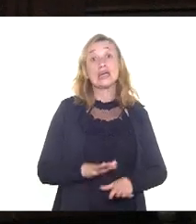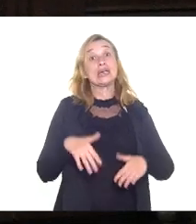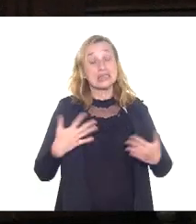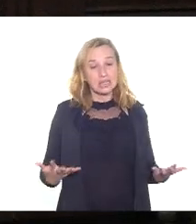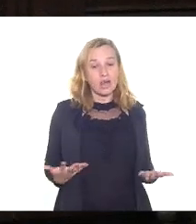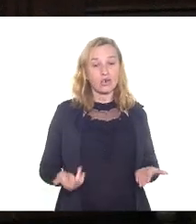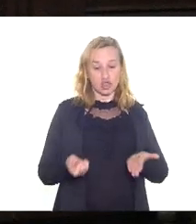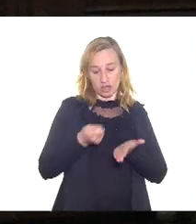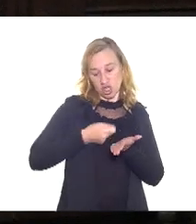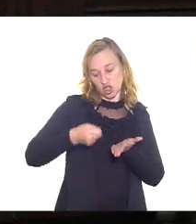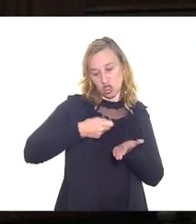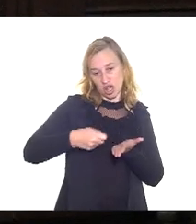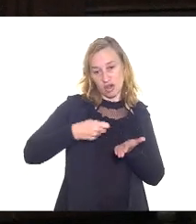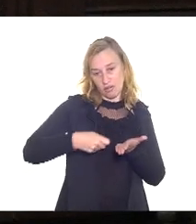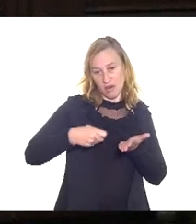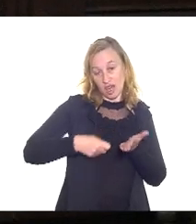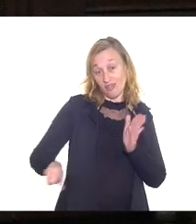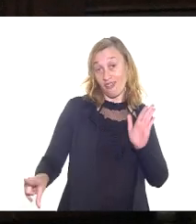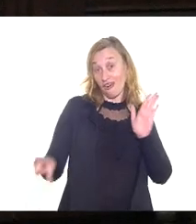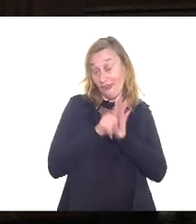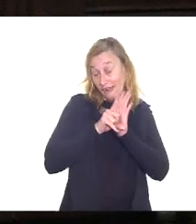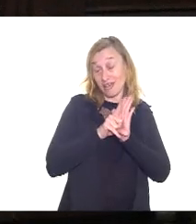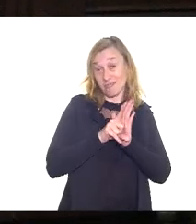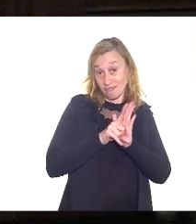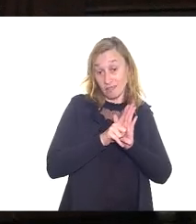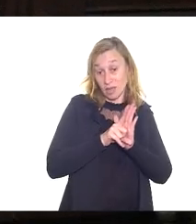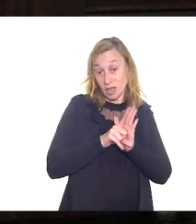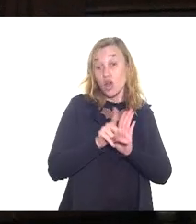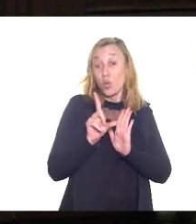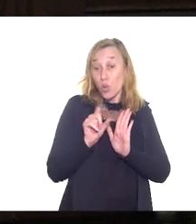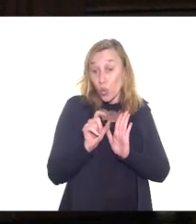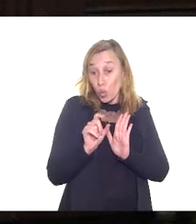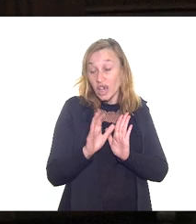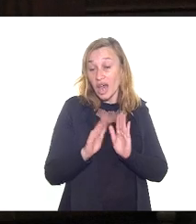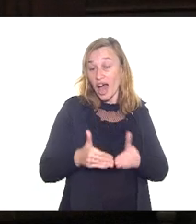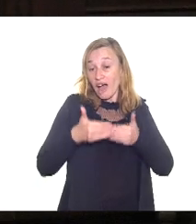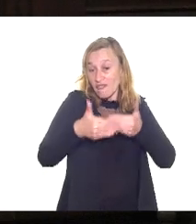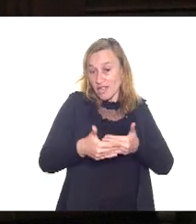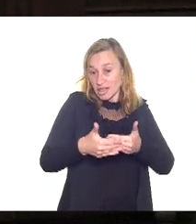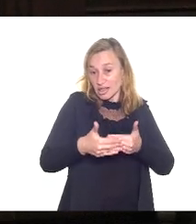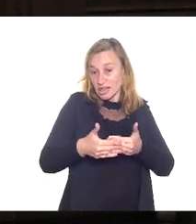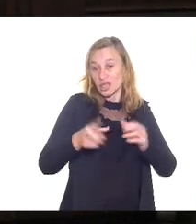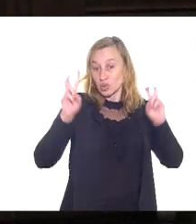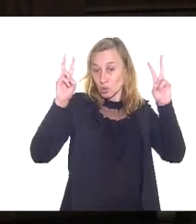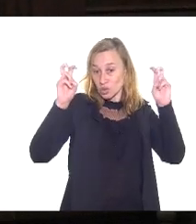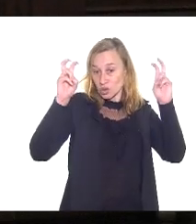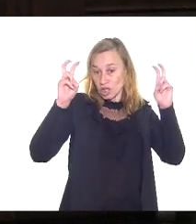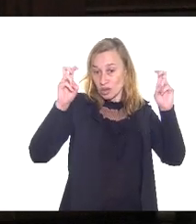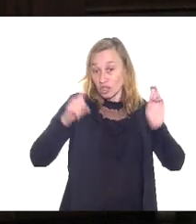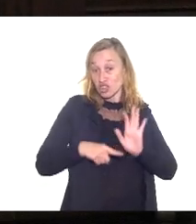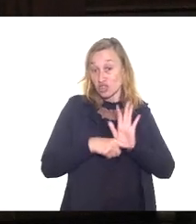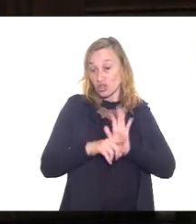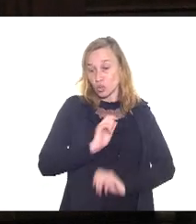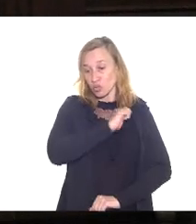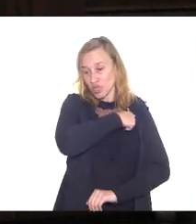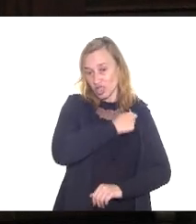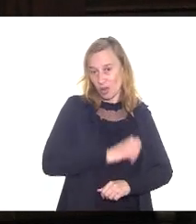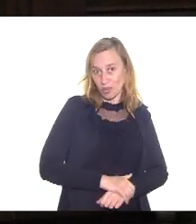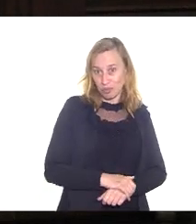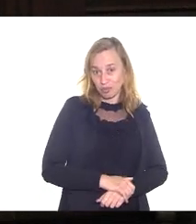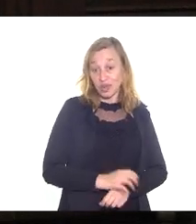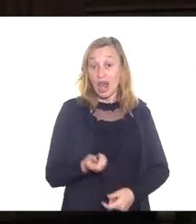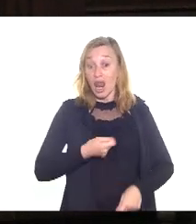quer escrever isso em lei, porque a gente já avança no tema do regime de recuperação fiscal,